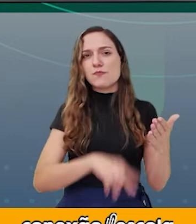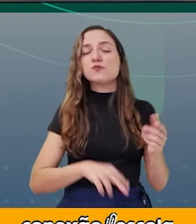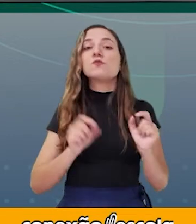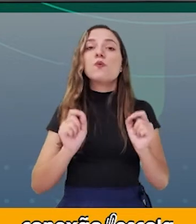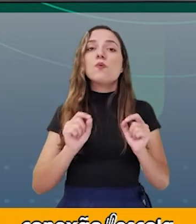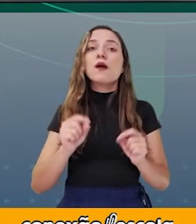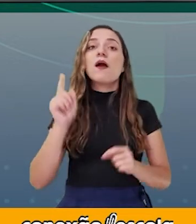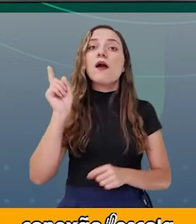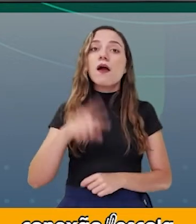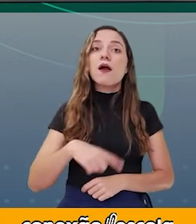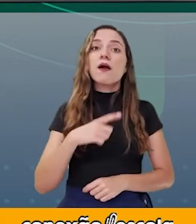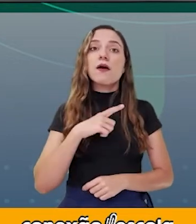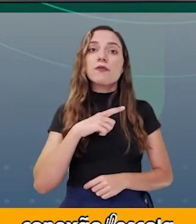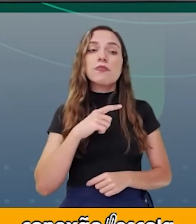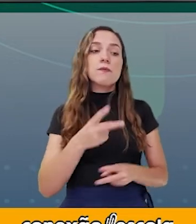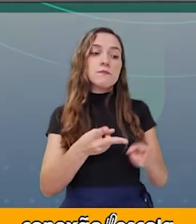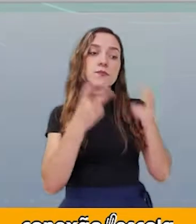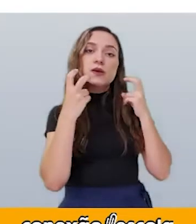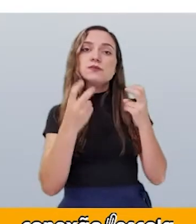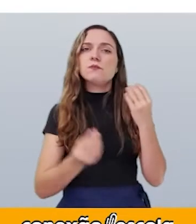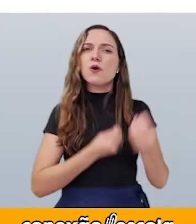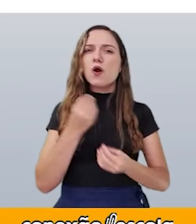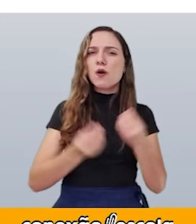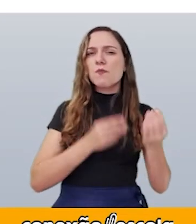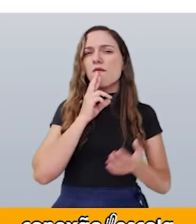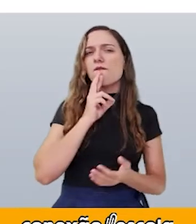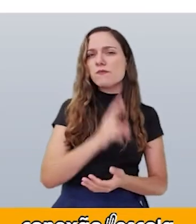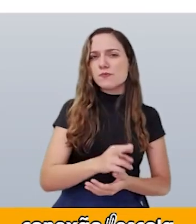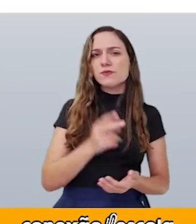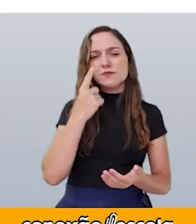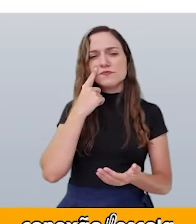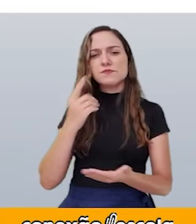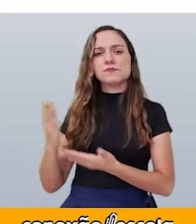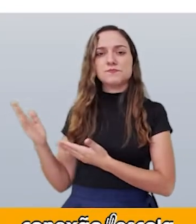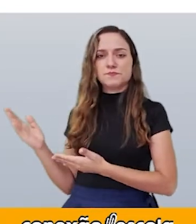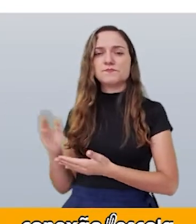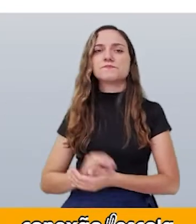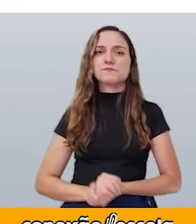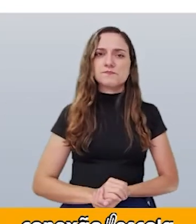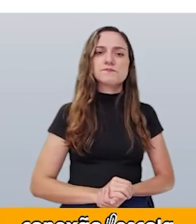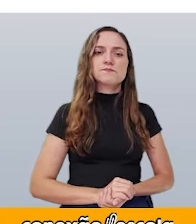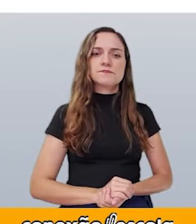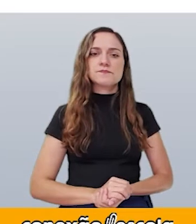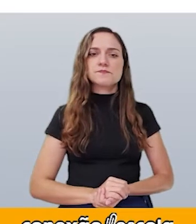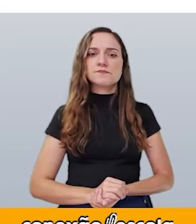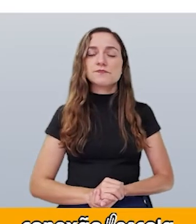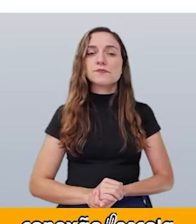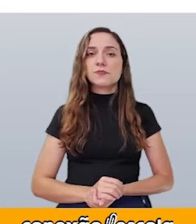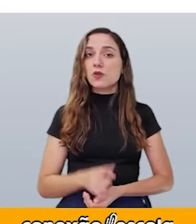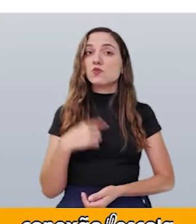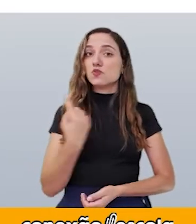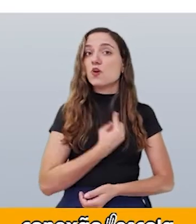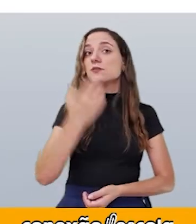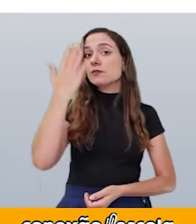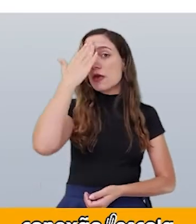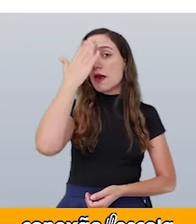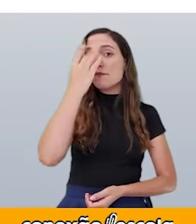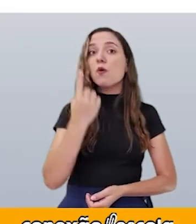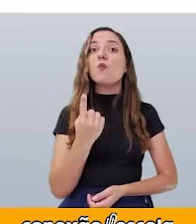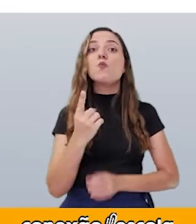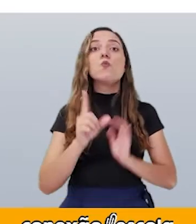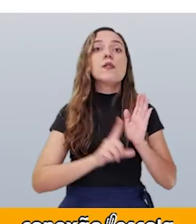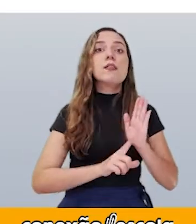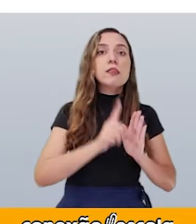a decomposição para resolver esse problema. Veja só, nós sabemos que 1